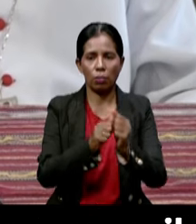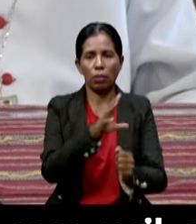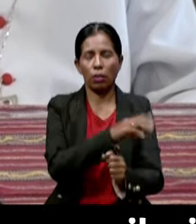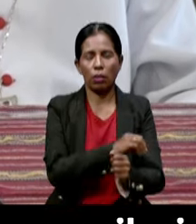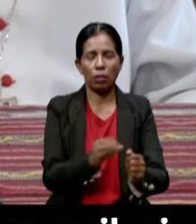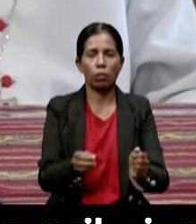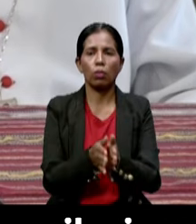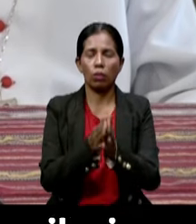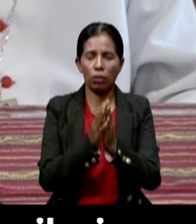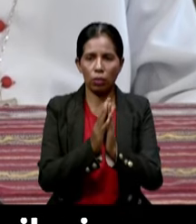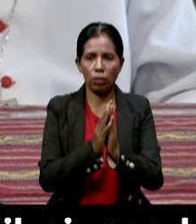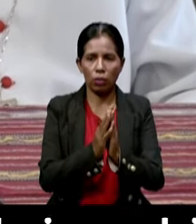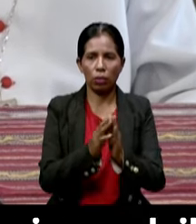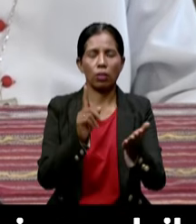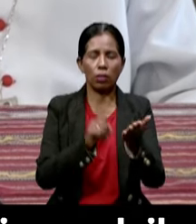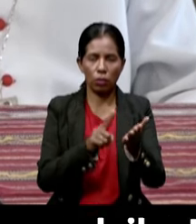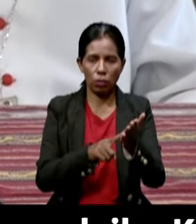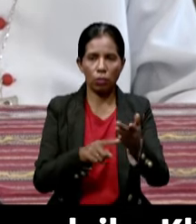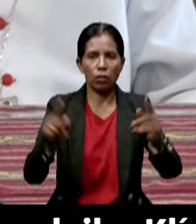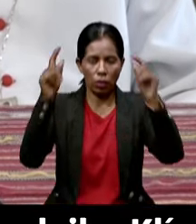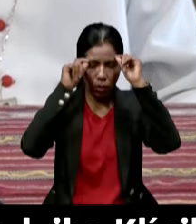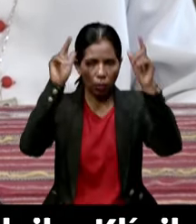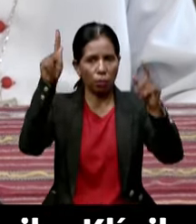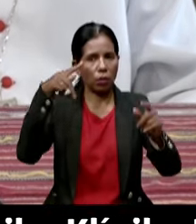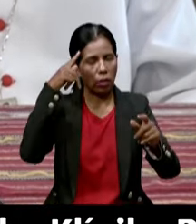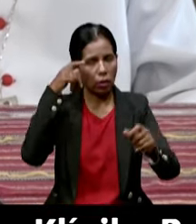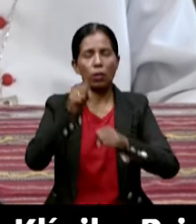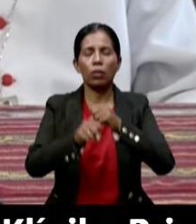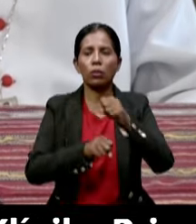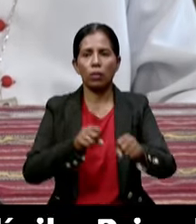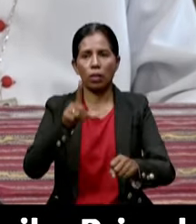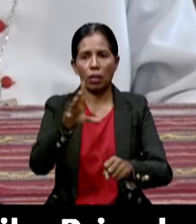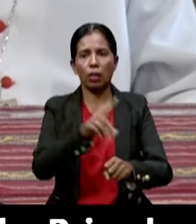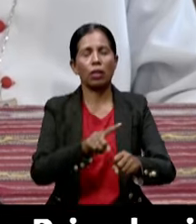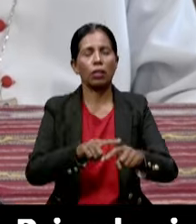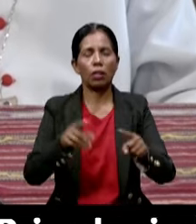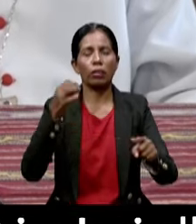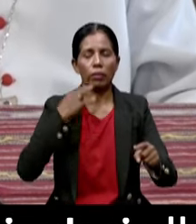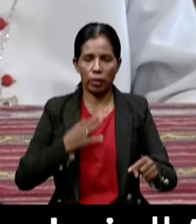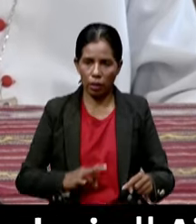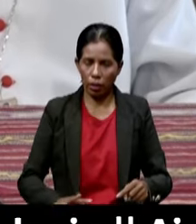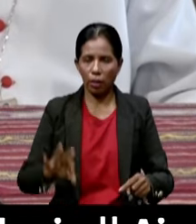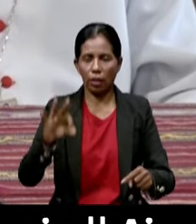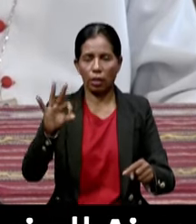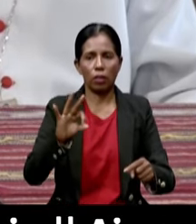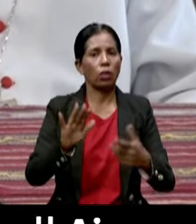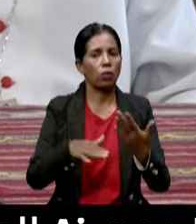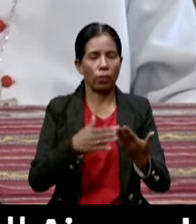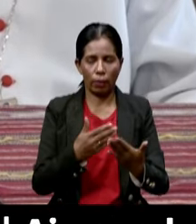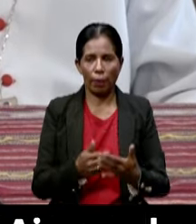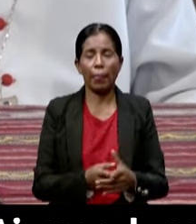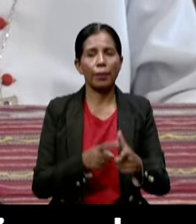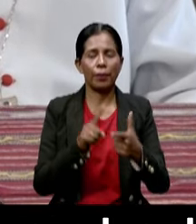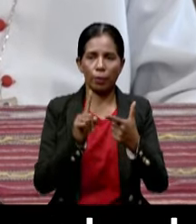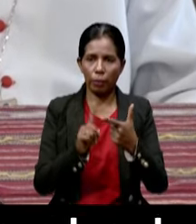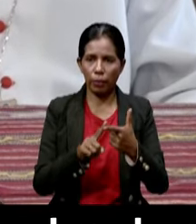discurso ao Timor, discurso também político, social, de fraternidade, etc. E depois,